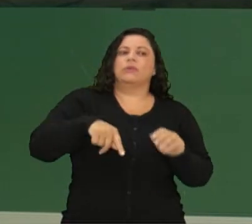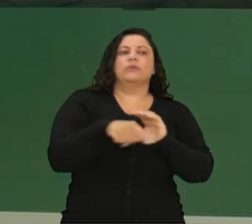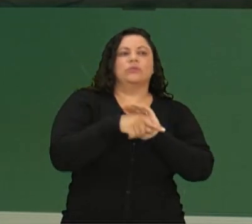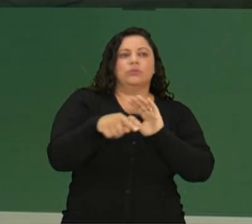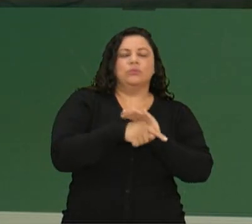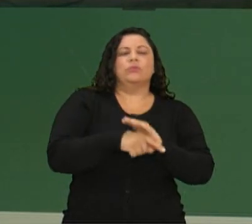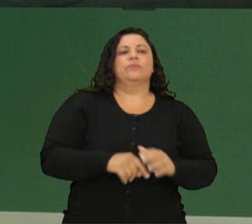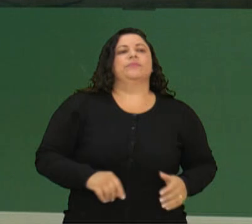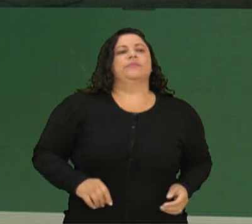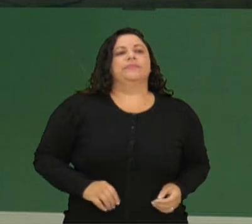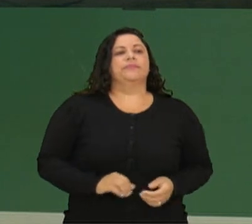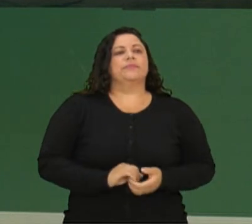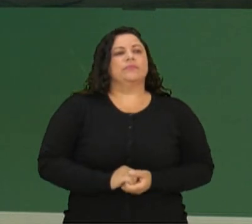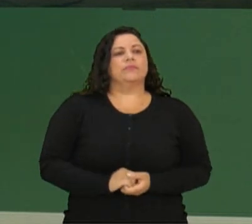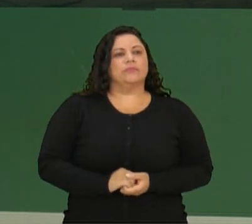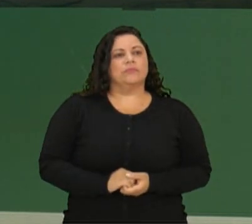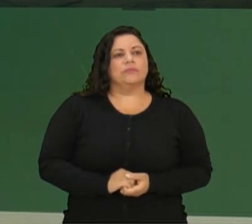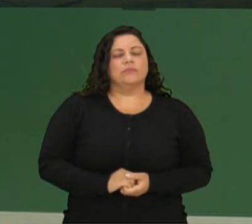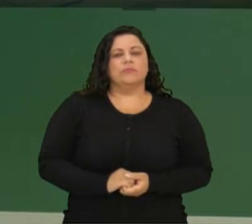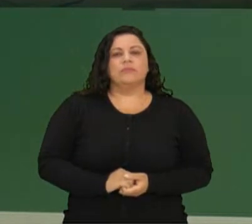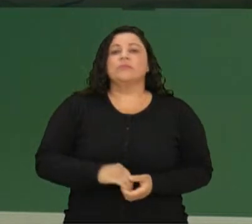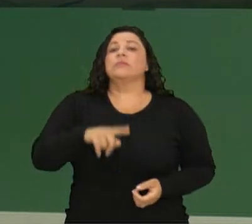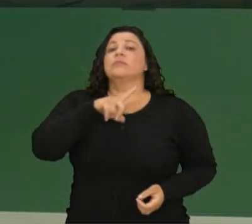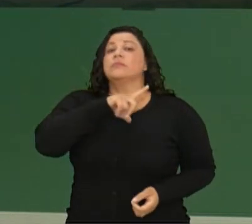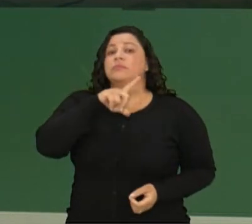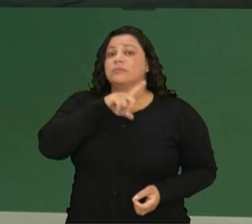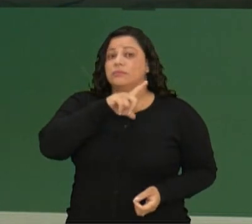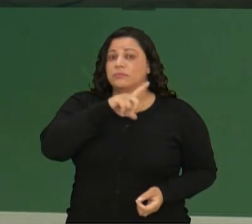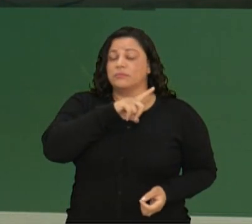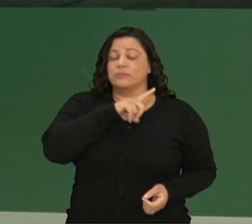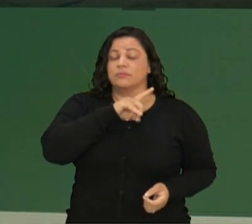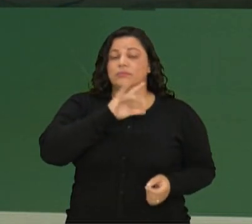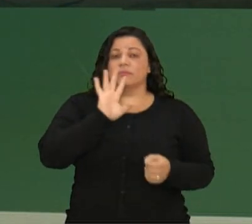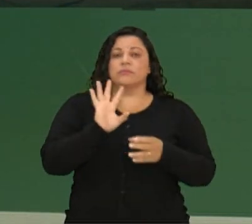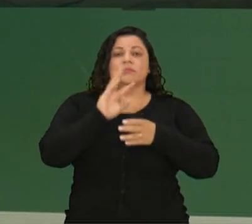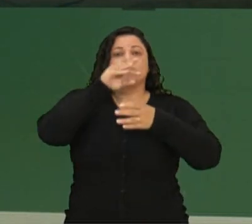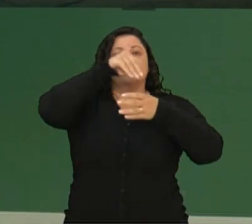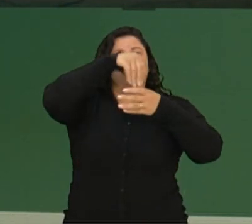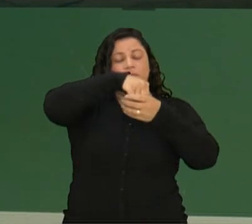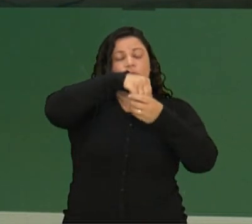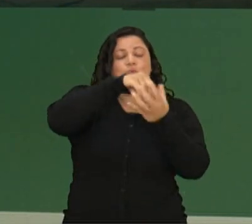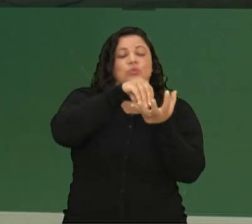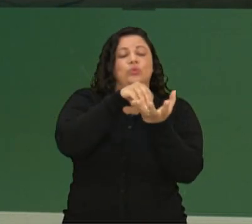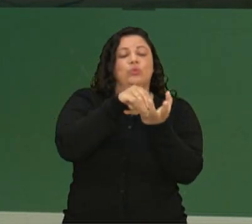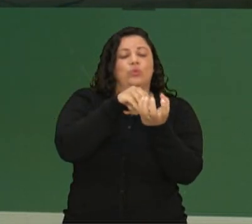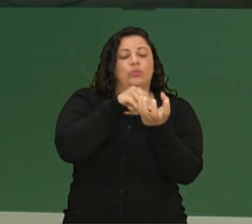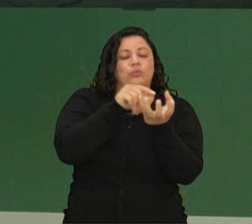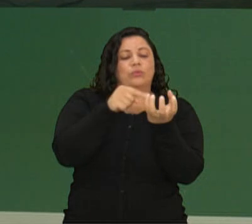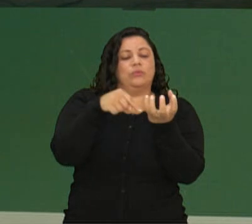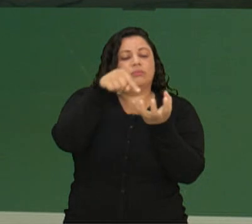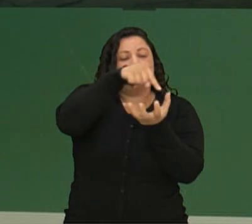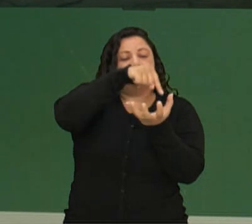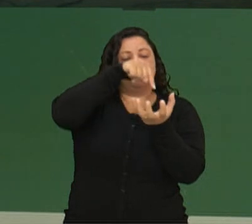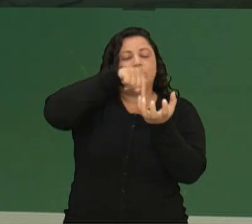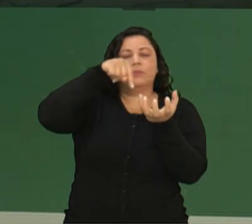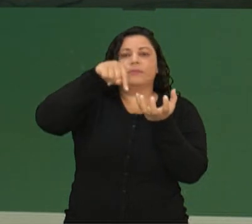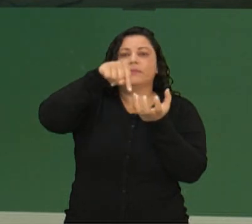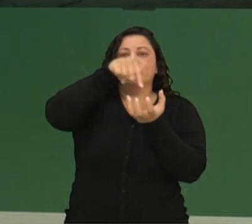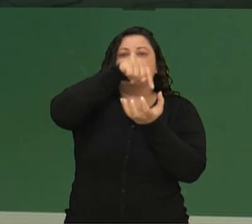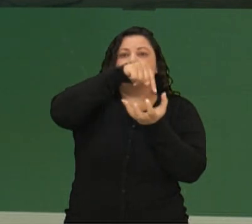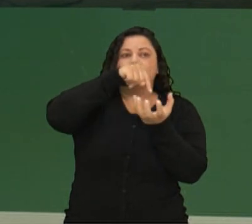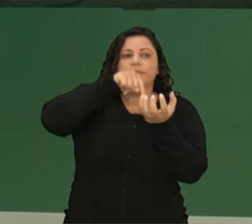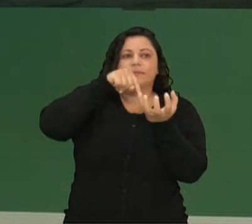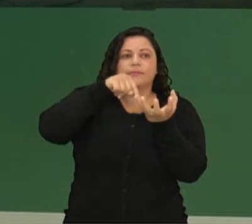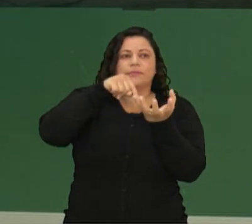válvula, tá? Temos ainda no interior do coração outras válvulas, olha só